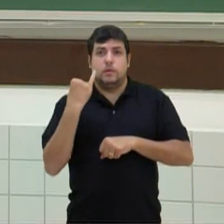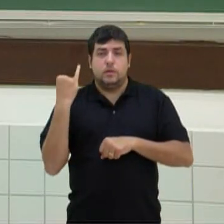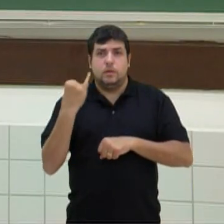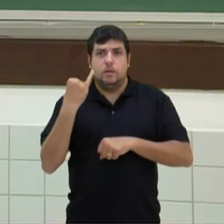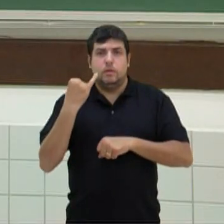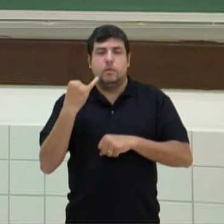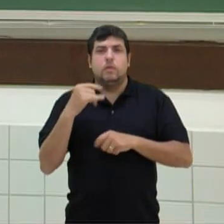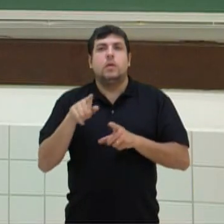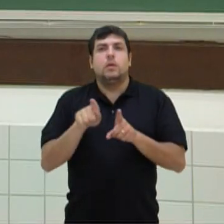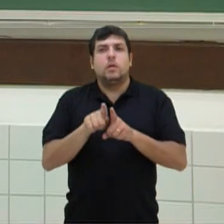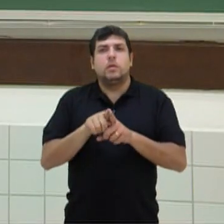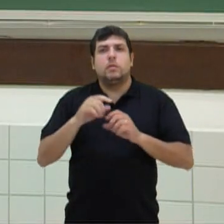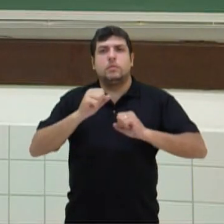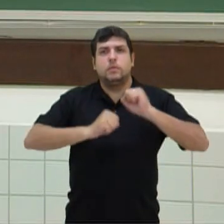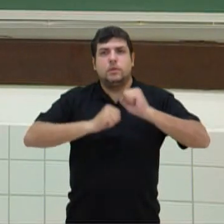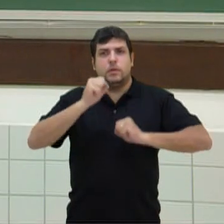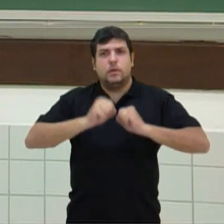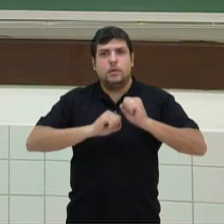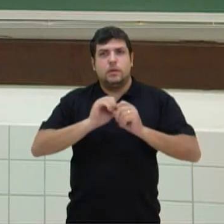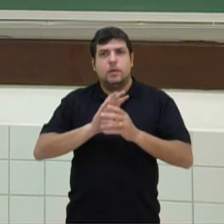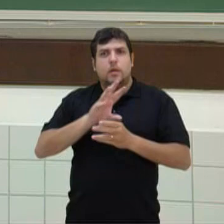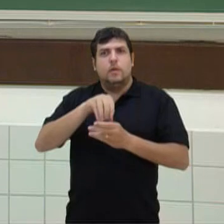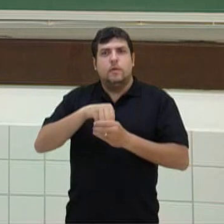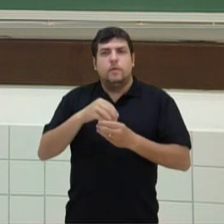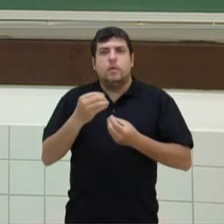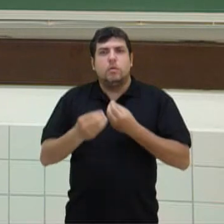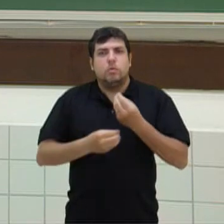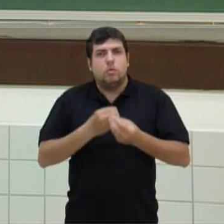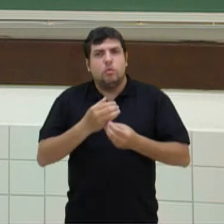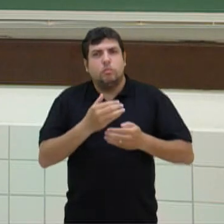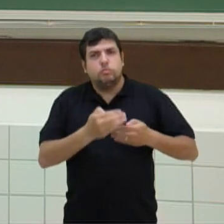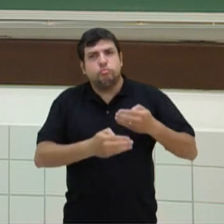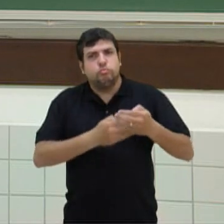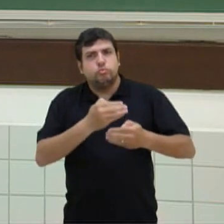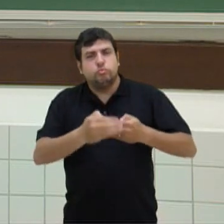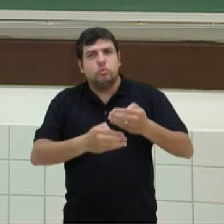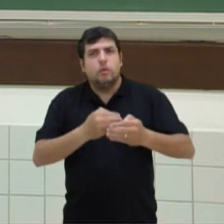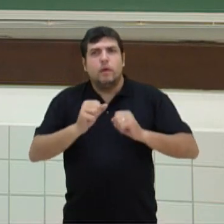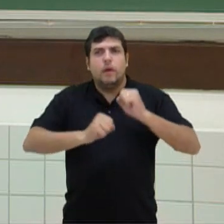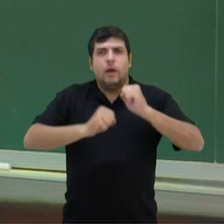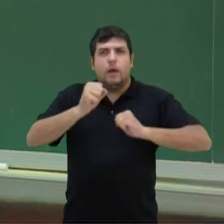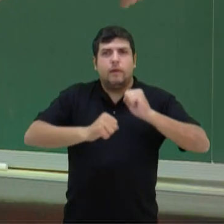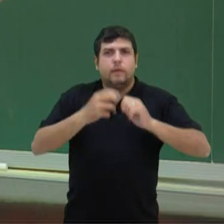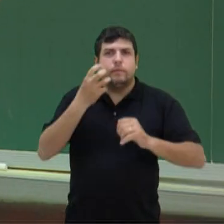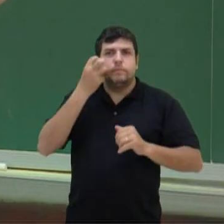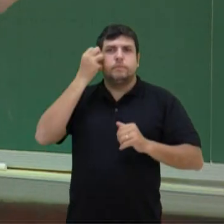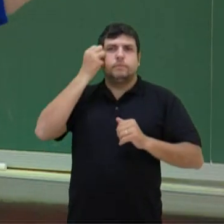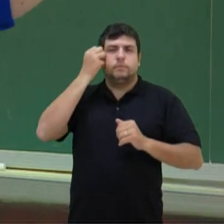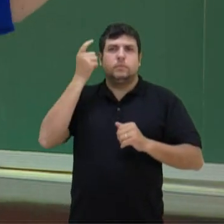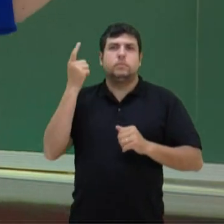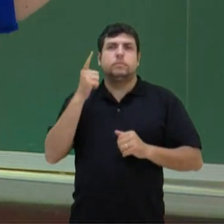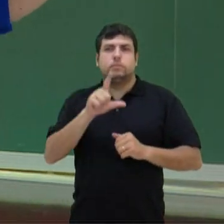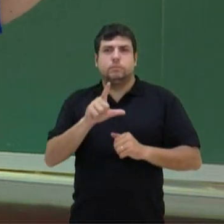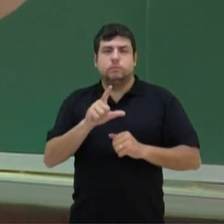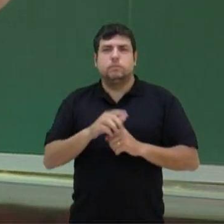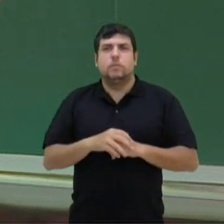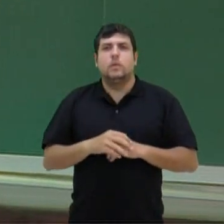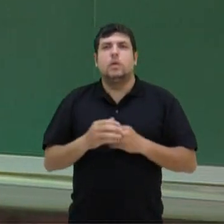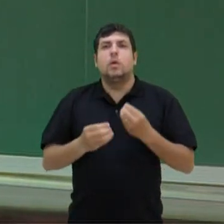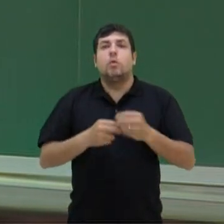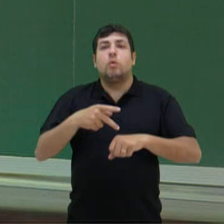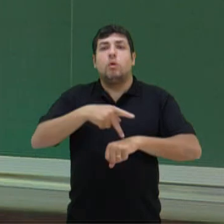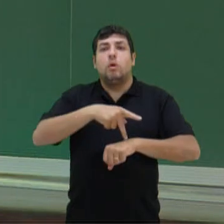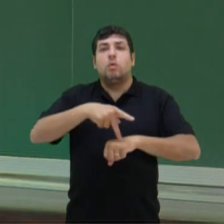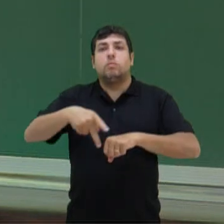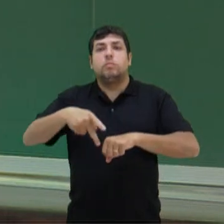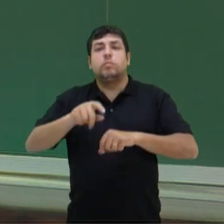para a indústria, para a gente ver o rendimento e mais para frente para a indústria poder ter seu lucro. Tá? Então, pureza é a determinação matemática do